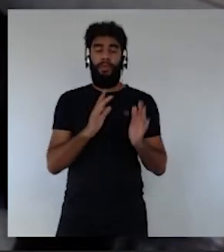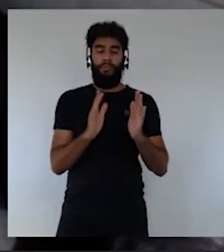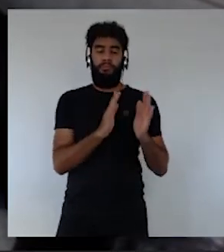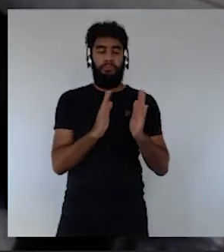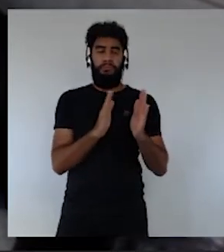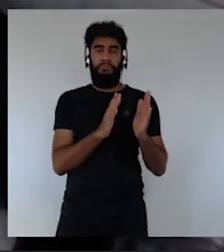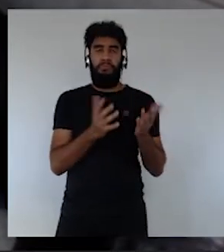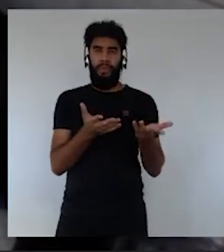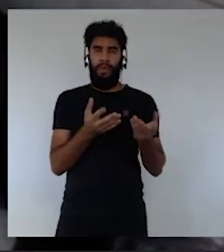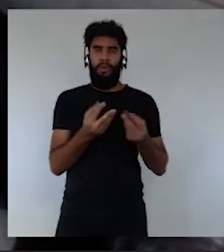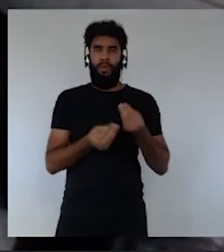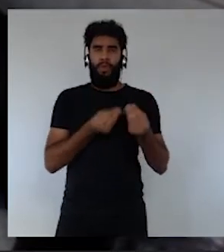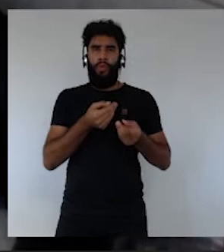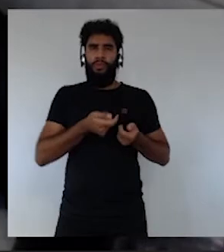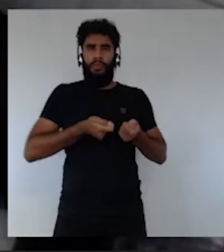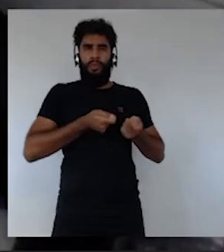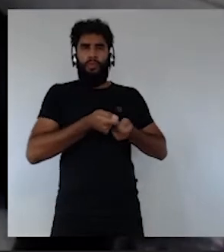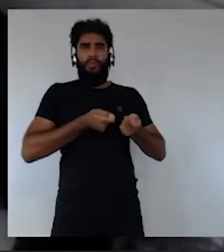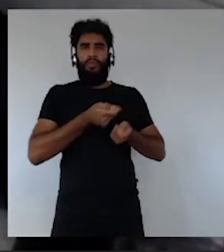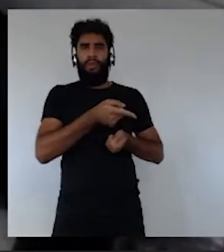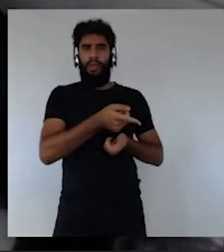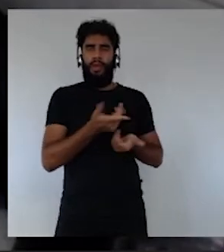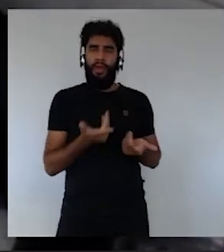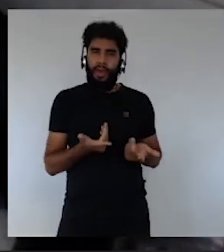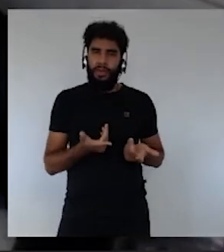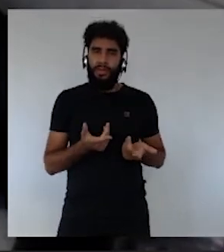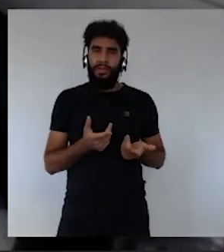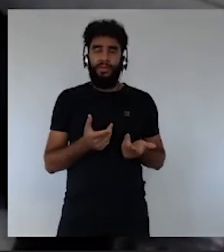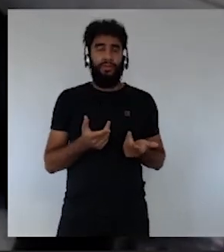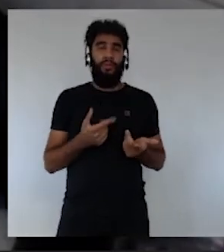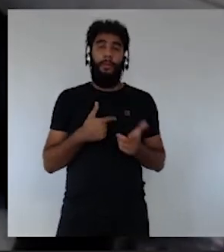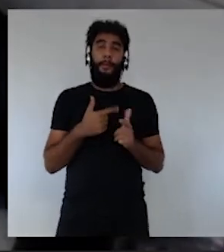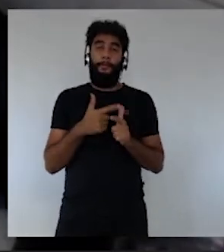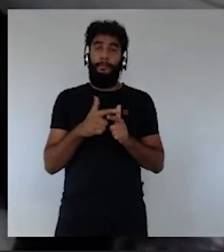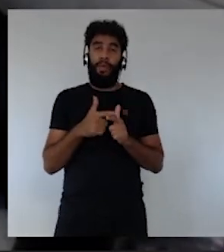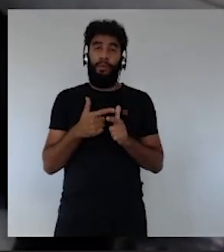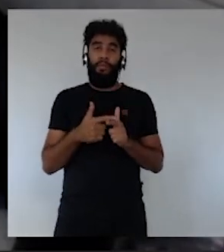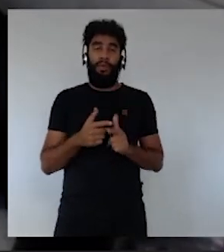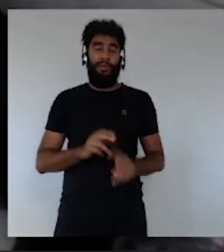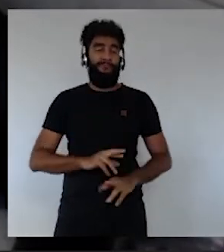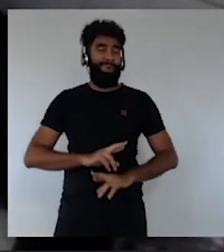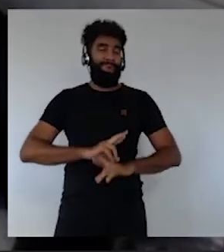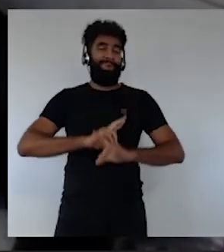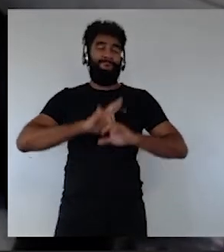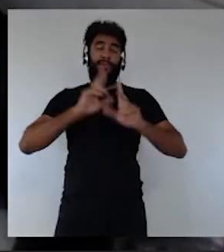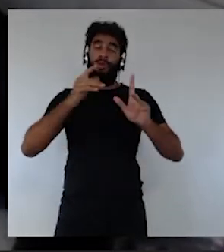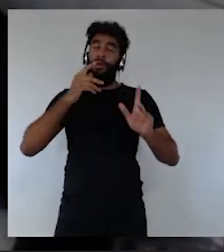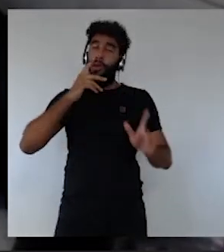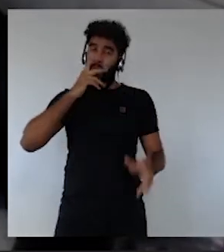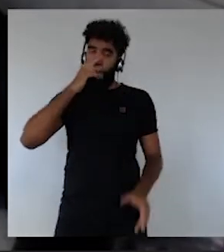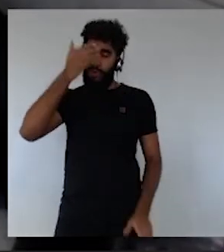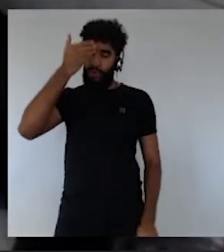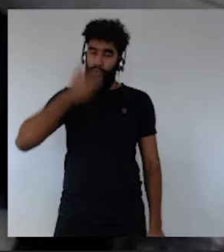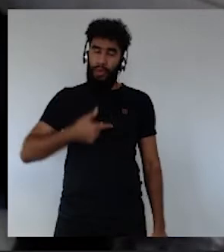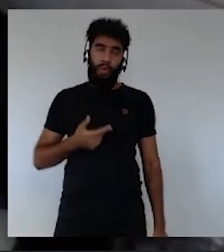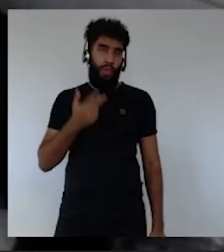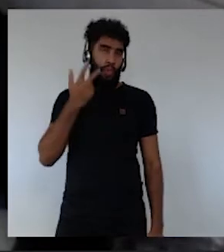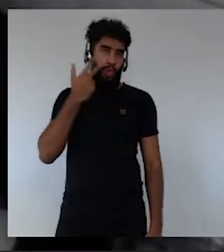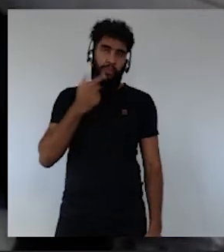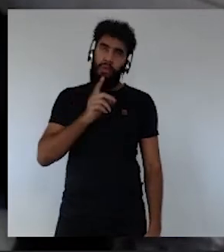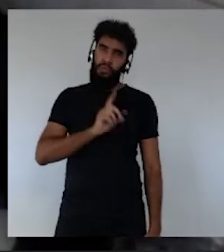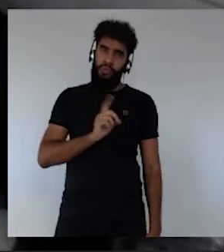como gerir esses contratos diante de uma situação completamente, na minha visão, anormal